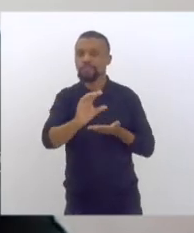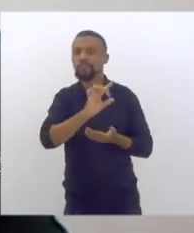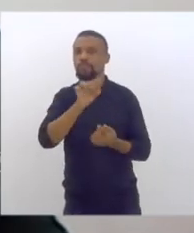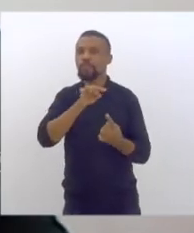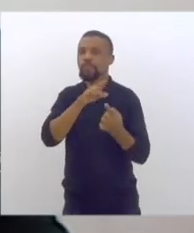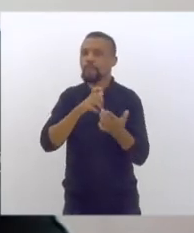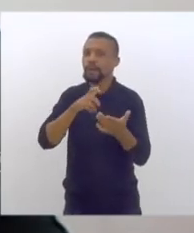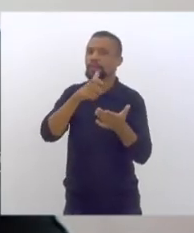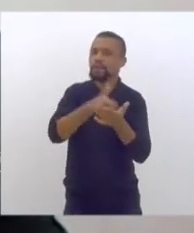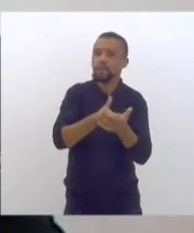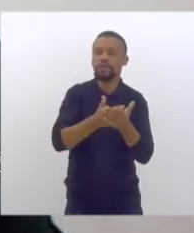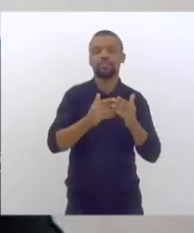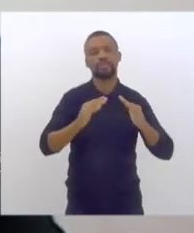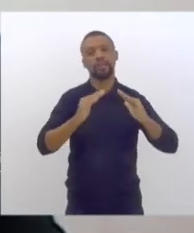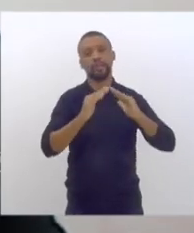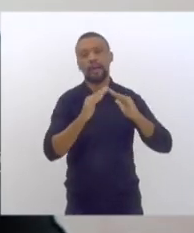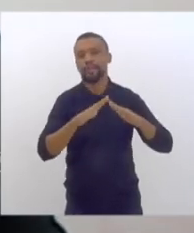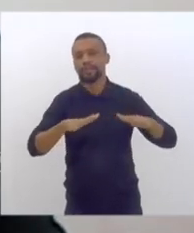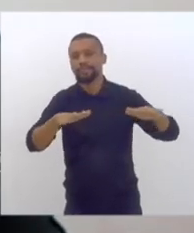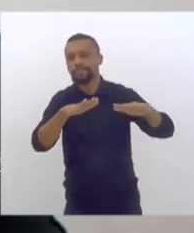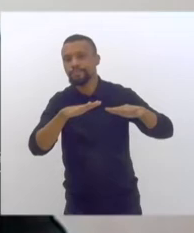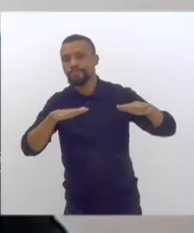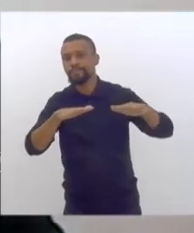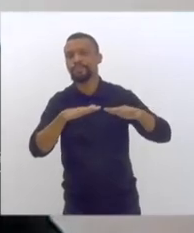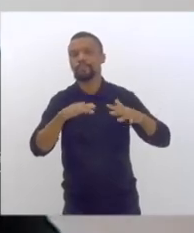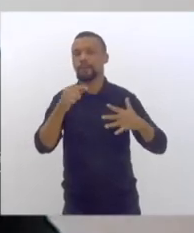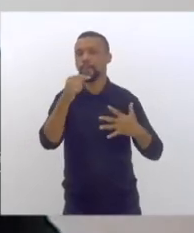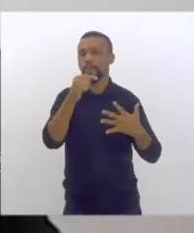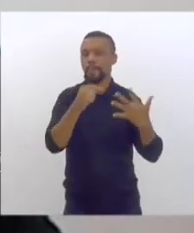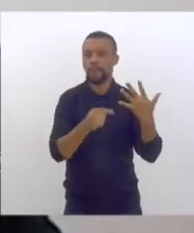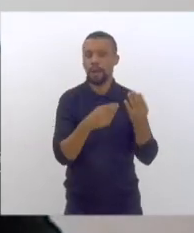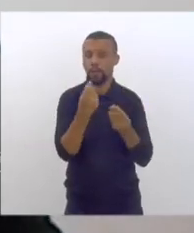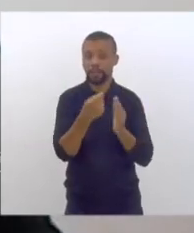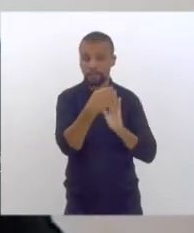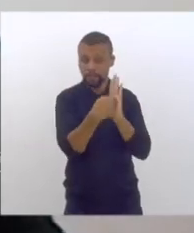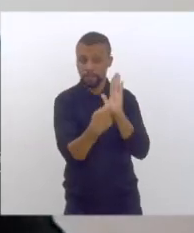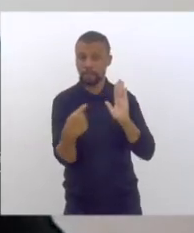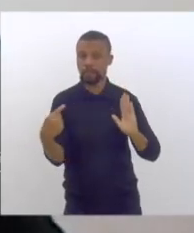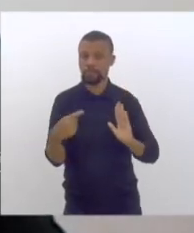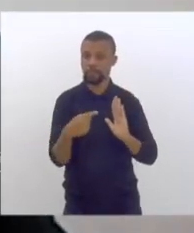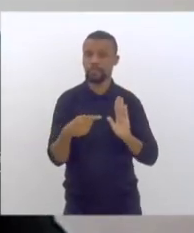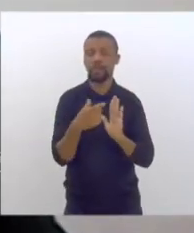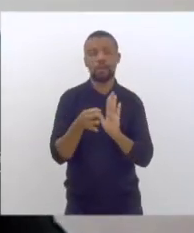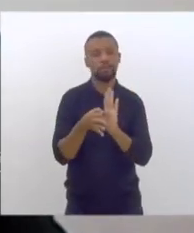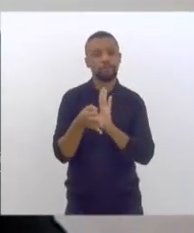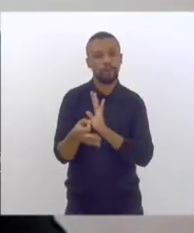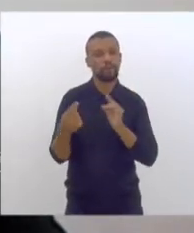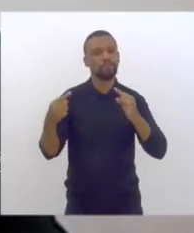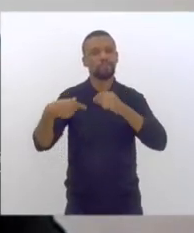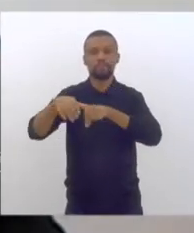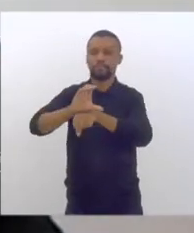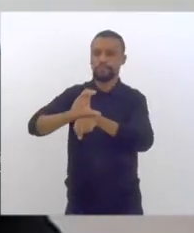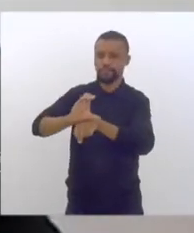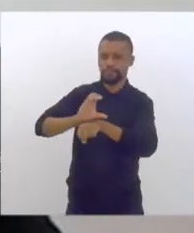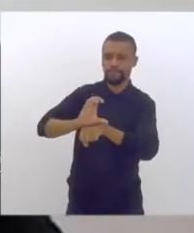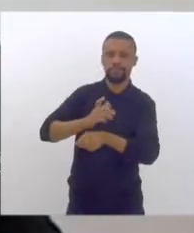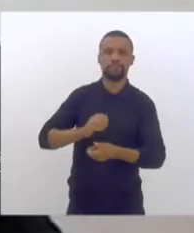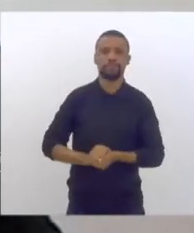questão prioritária de habitações na podem que menciona o parecer é pela constitucionalidade